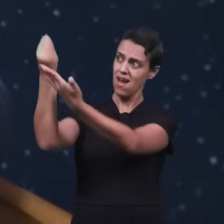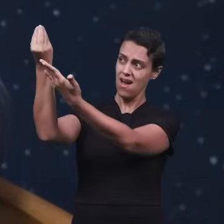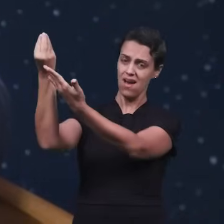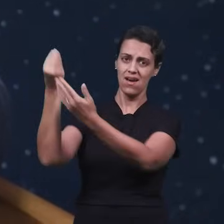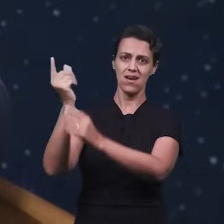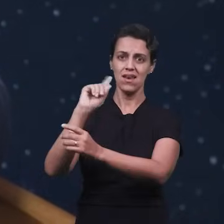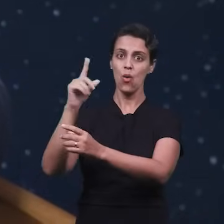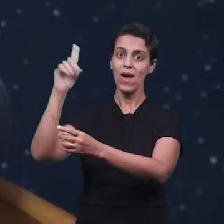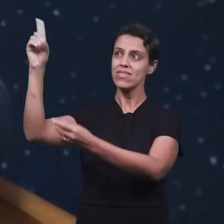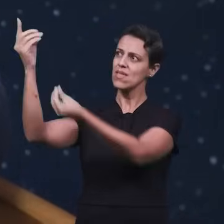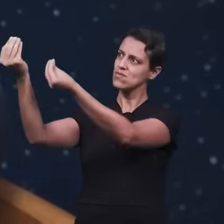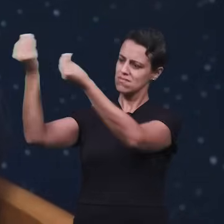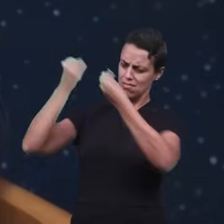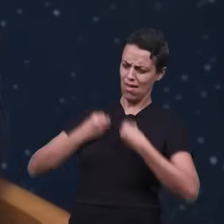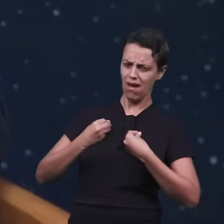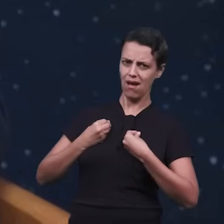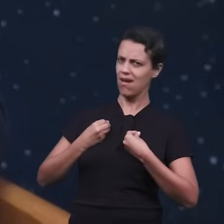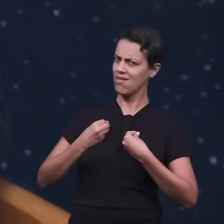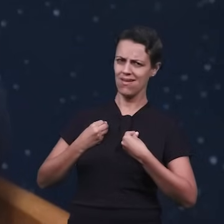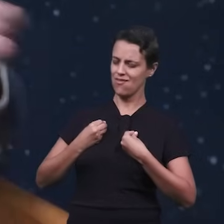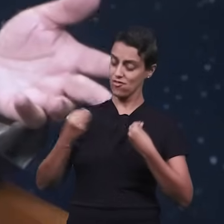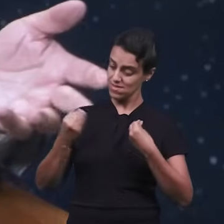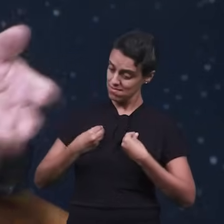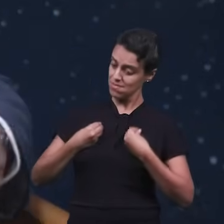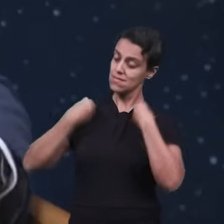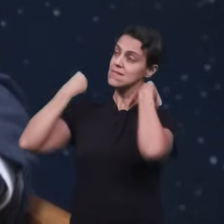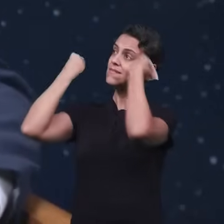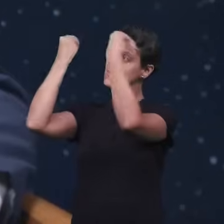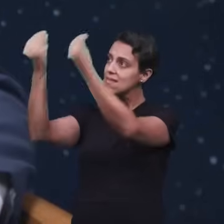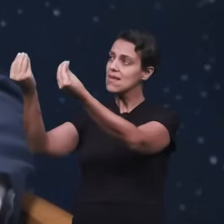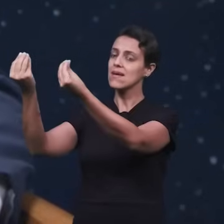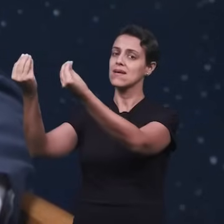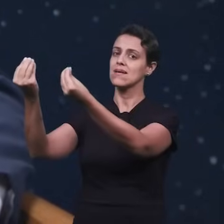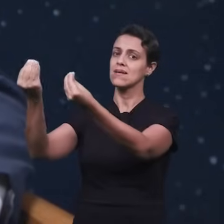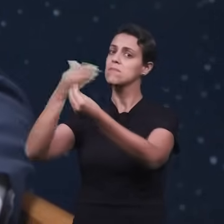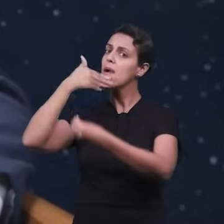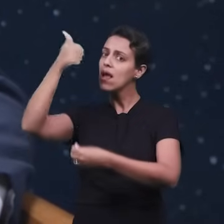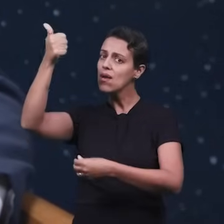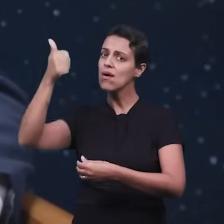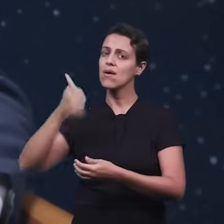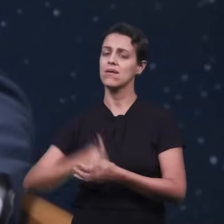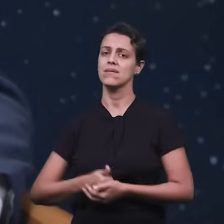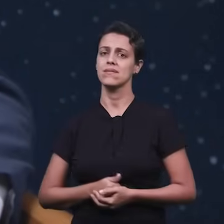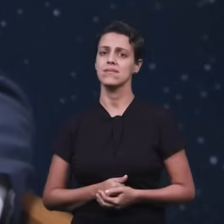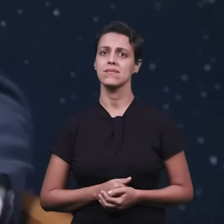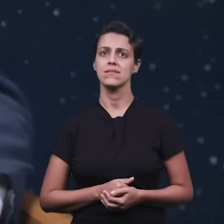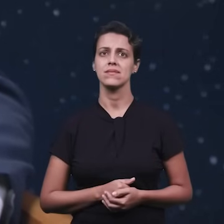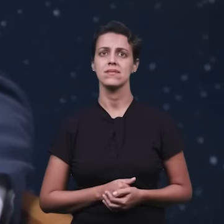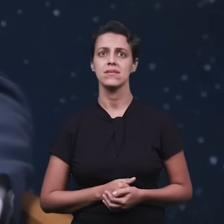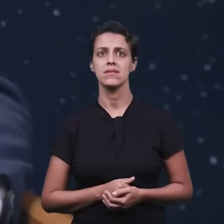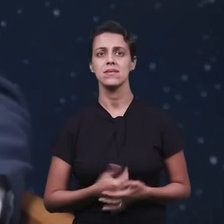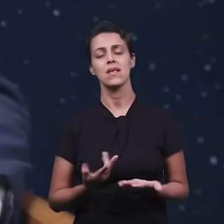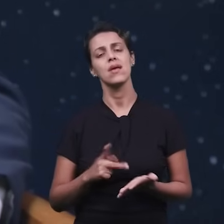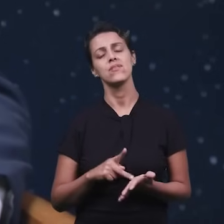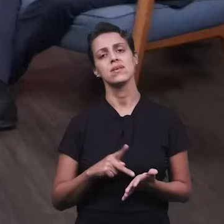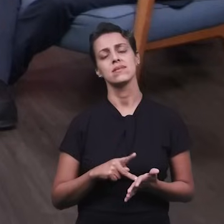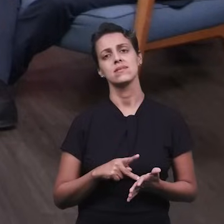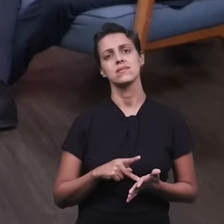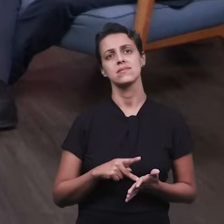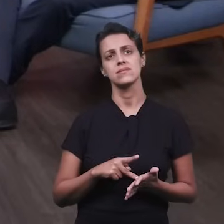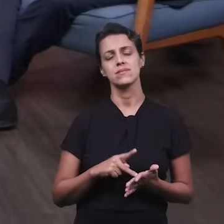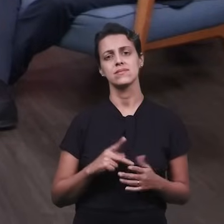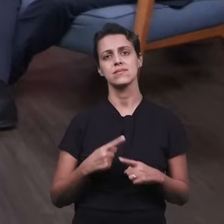e não que você queira apenas receber, né? Paulo disse em Atos, melhor é dar do que receber. É verdade, Sérgio, é